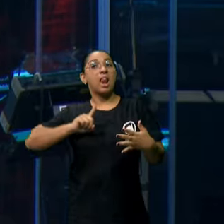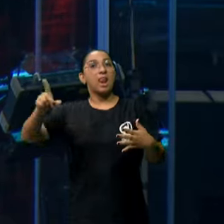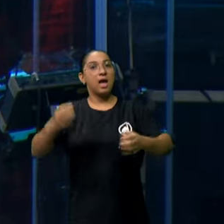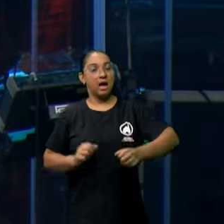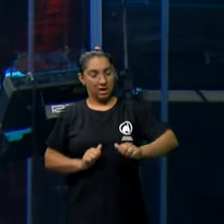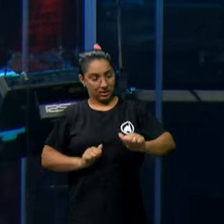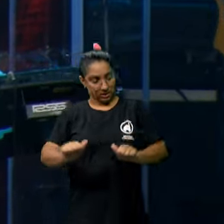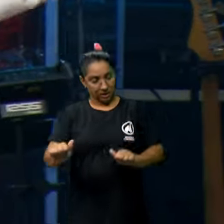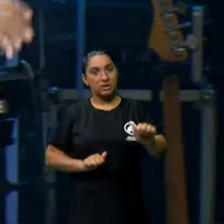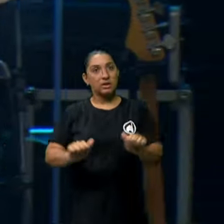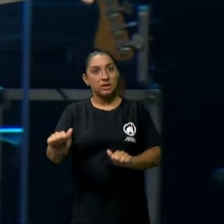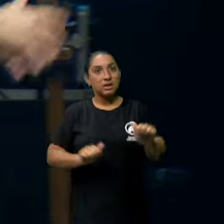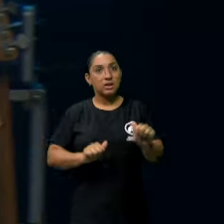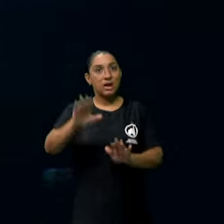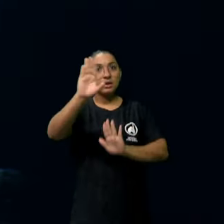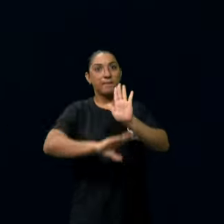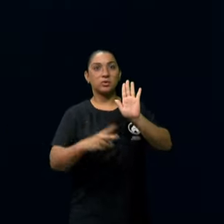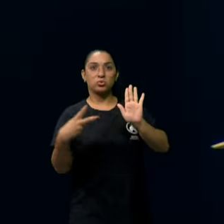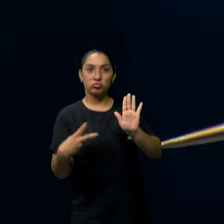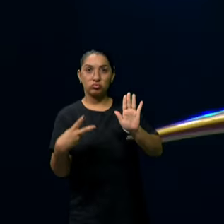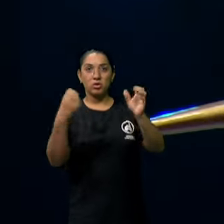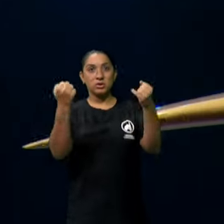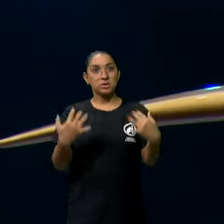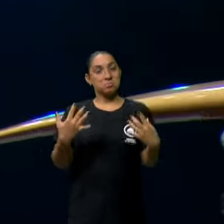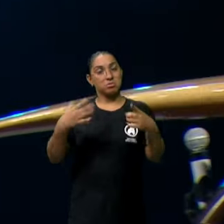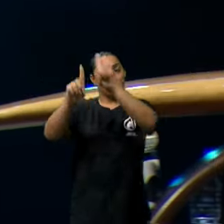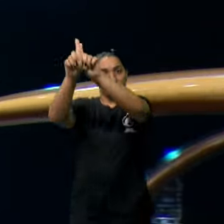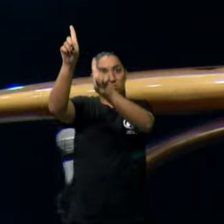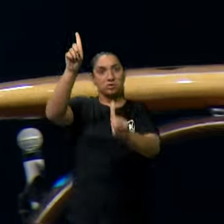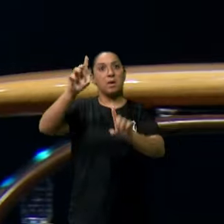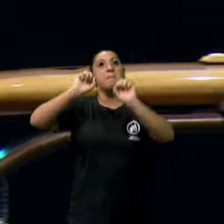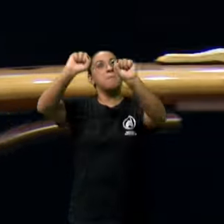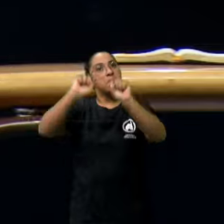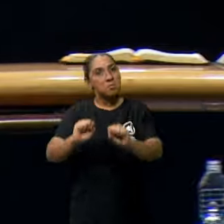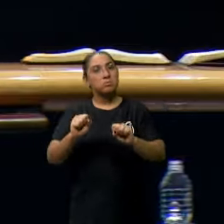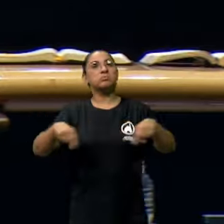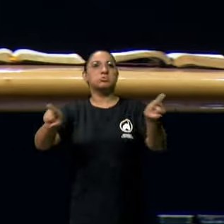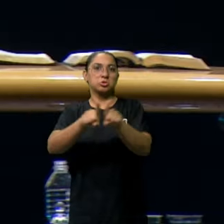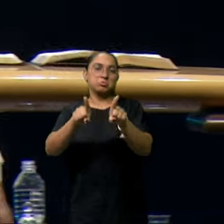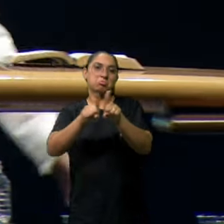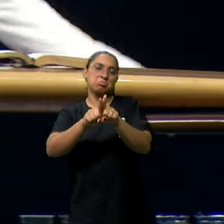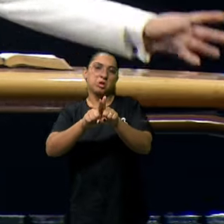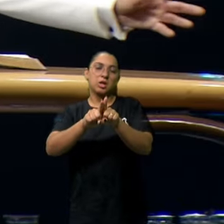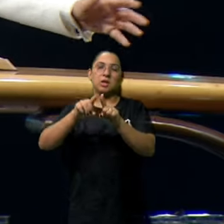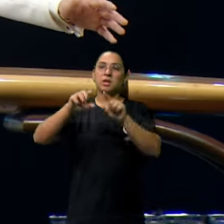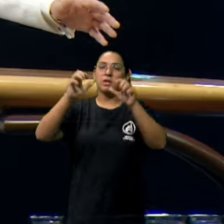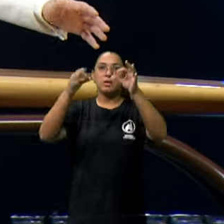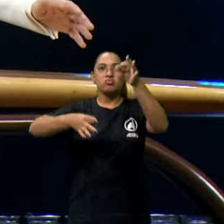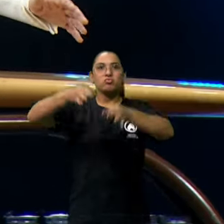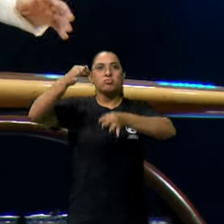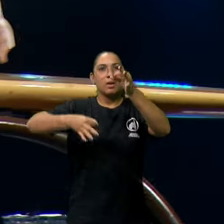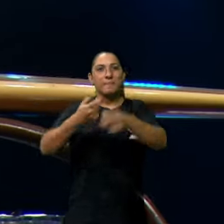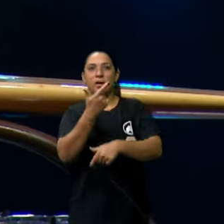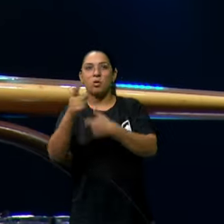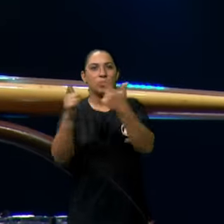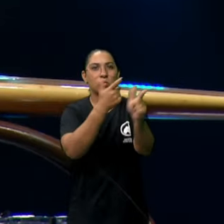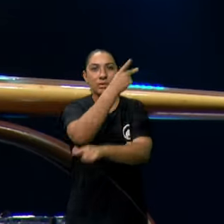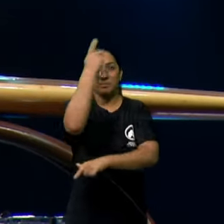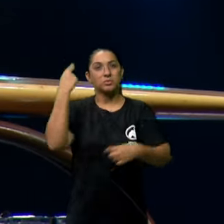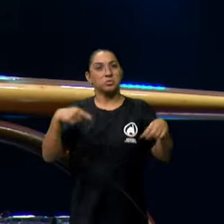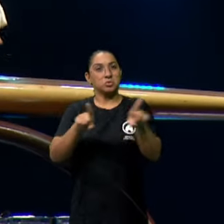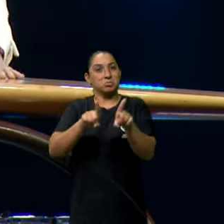quando Jesus acende some e se senta na destra do pai recebe poder e potestado para julgar Amém cremos nisso certo agora